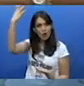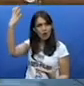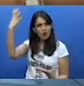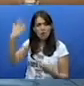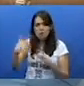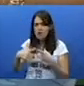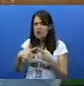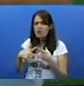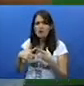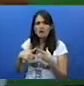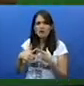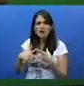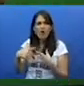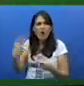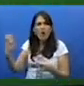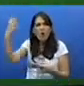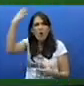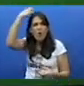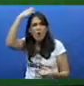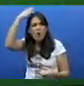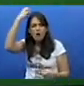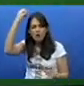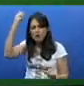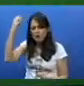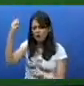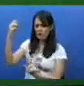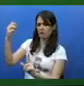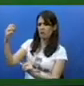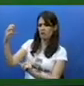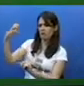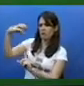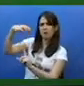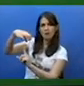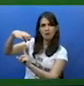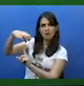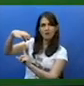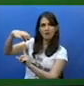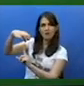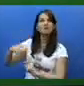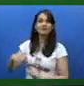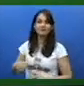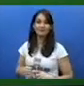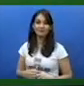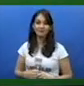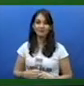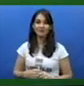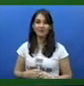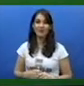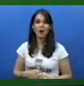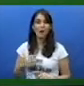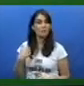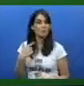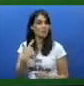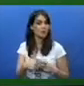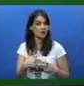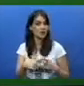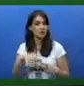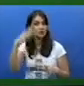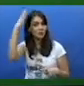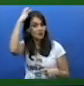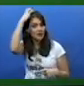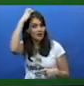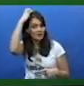fica lá em cima coroando a palavra? Onde que nós colocamos a coroa? Isso, em cima de